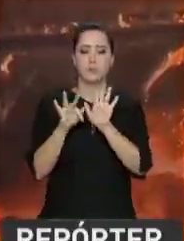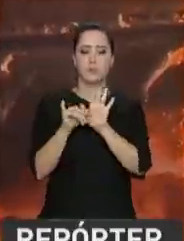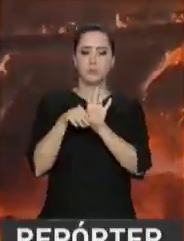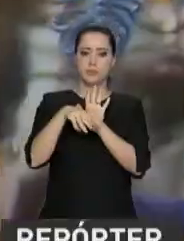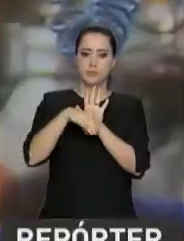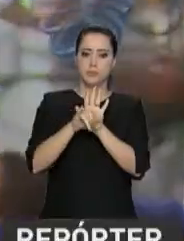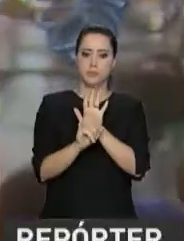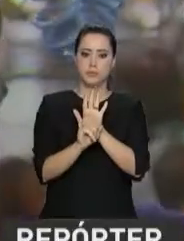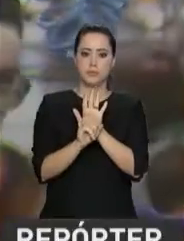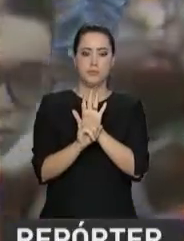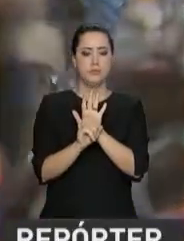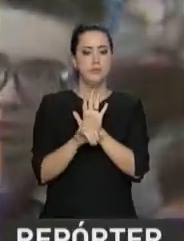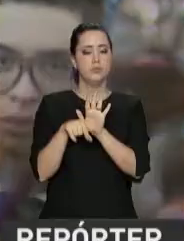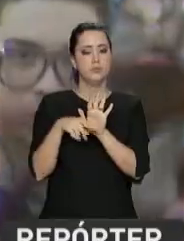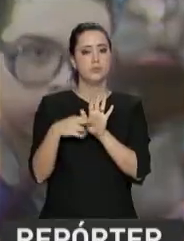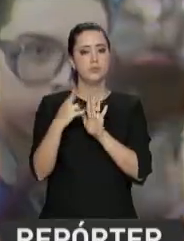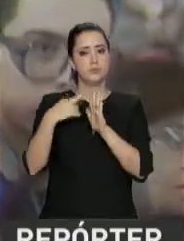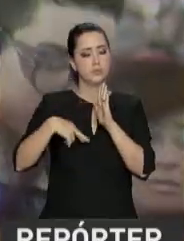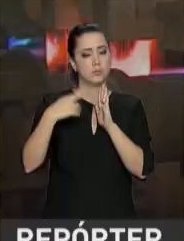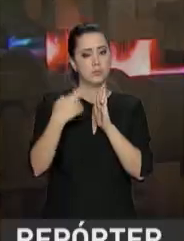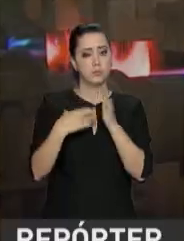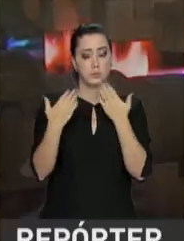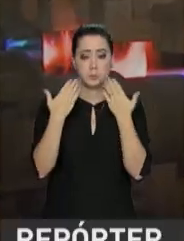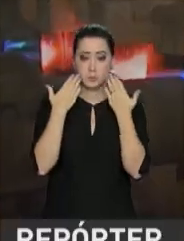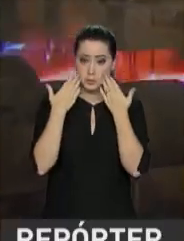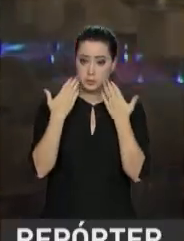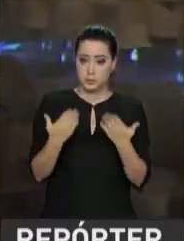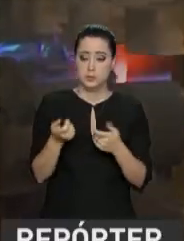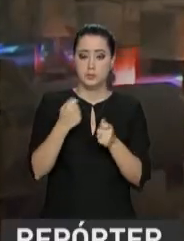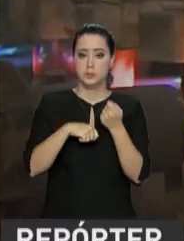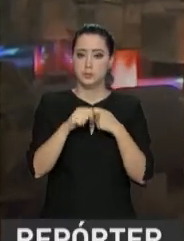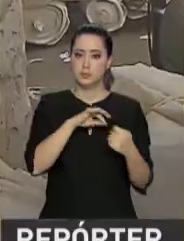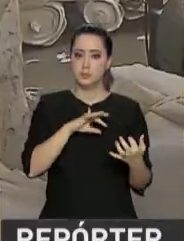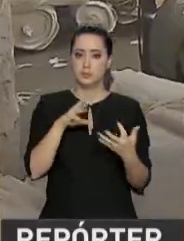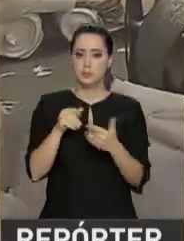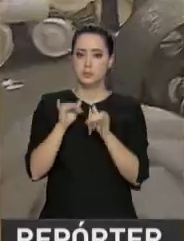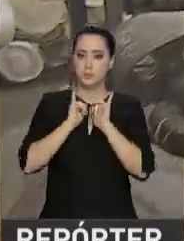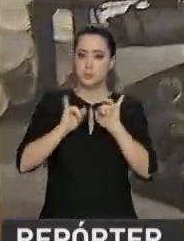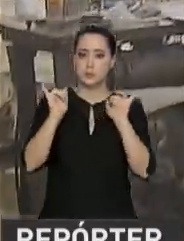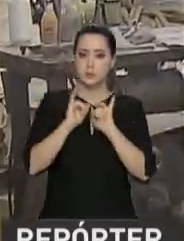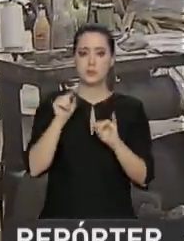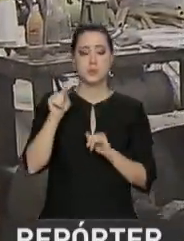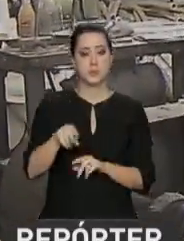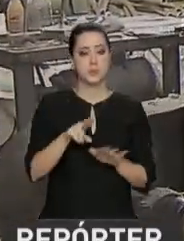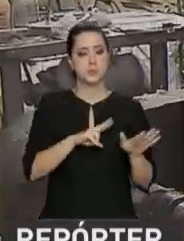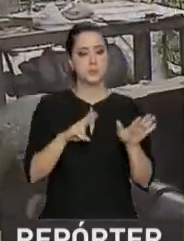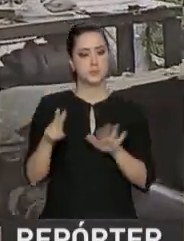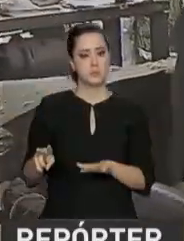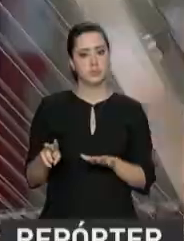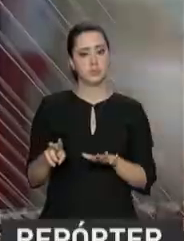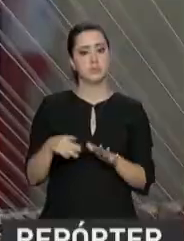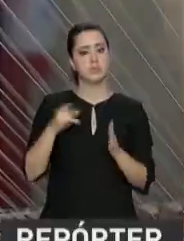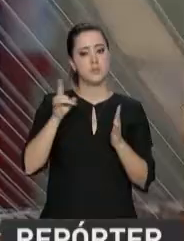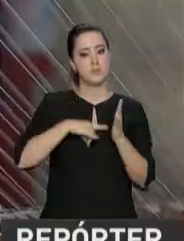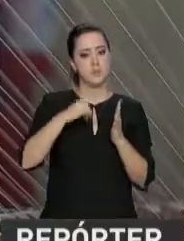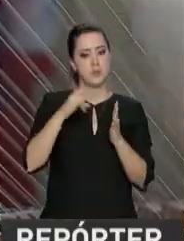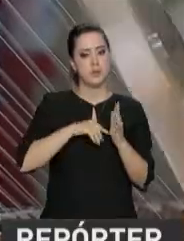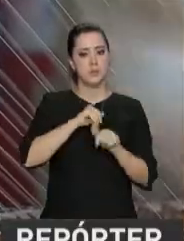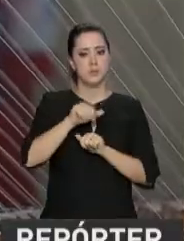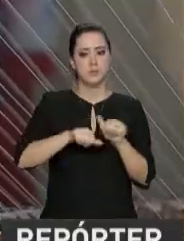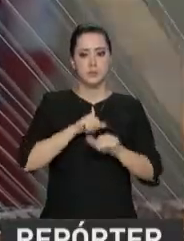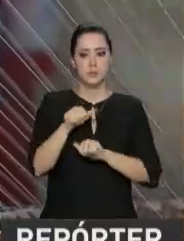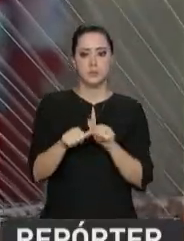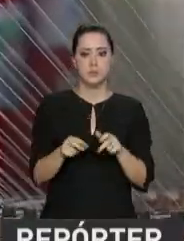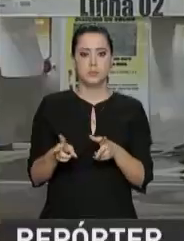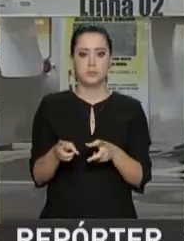internacional no relatório panorama da economia global divulgado nesta semana o documento atualizou a previsão